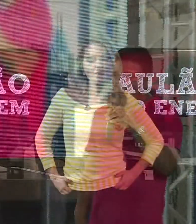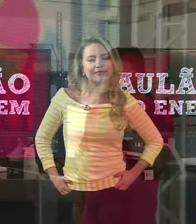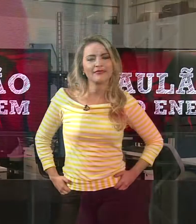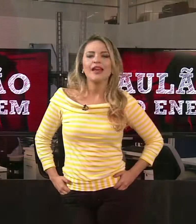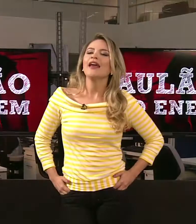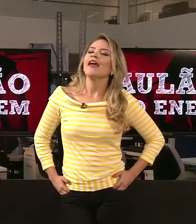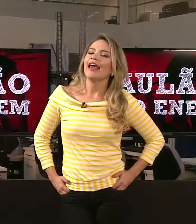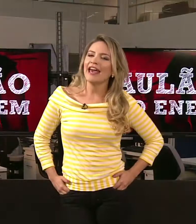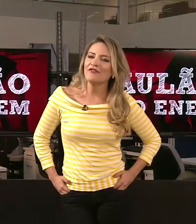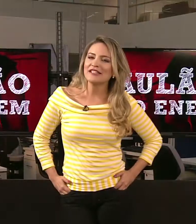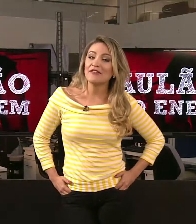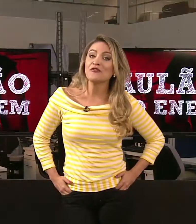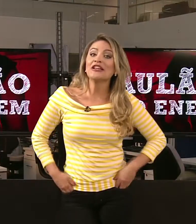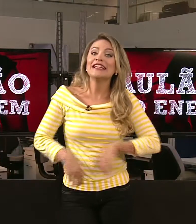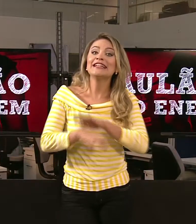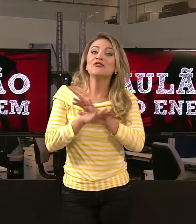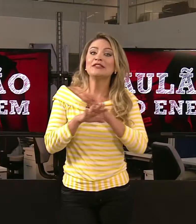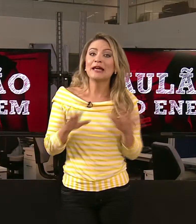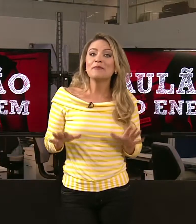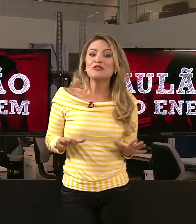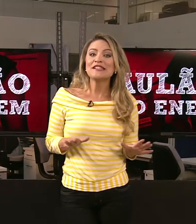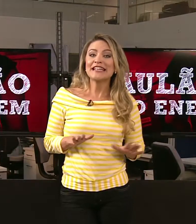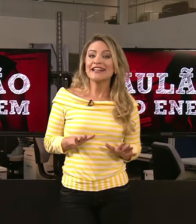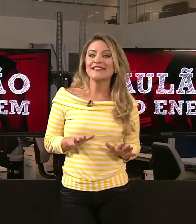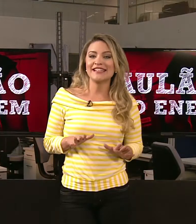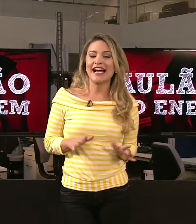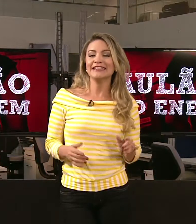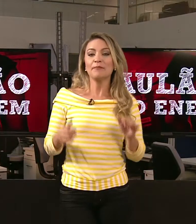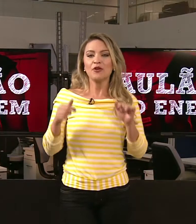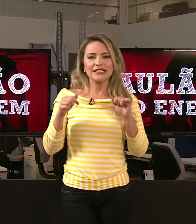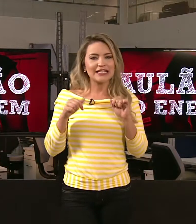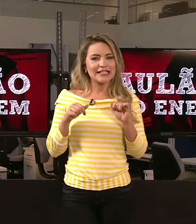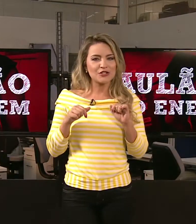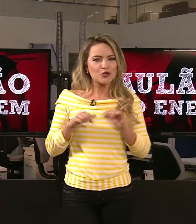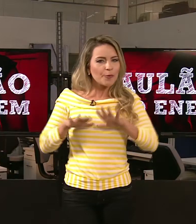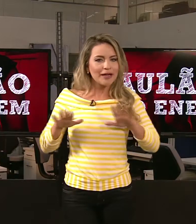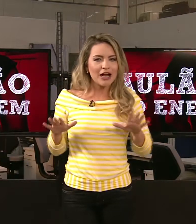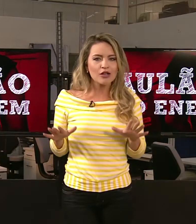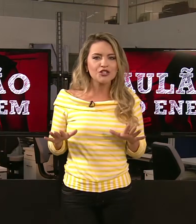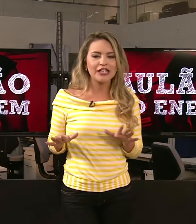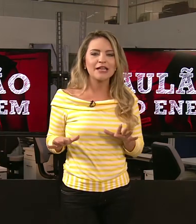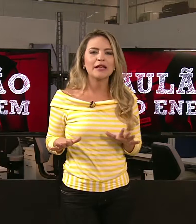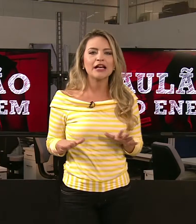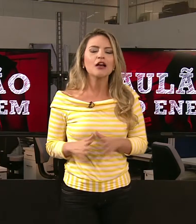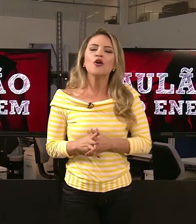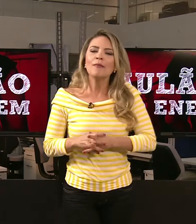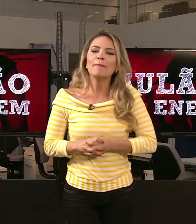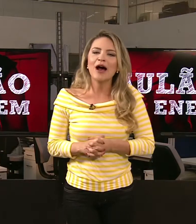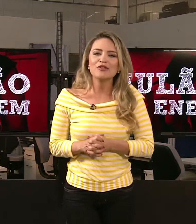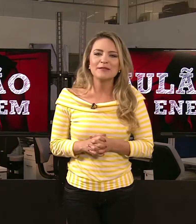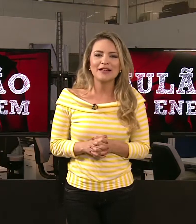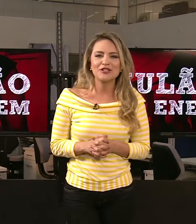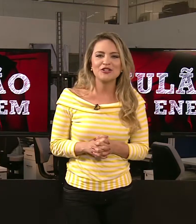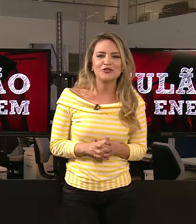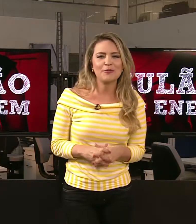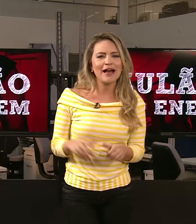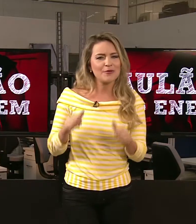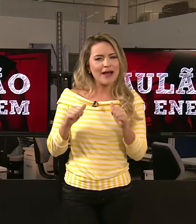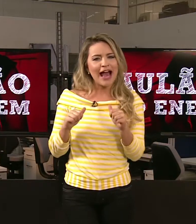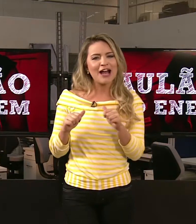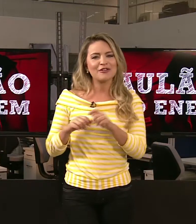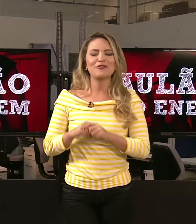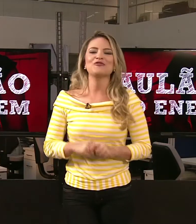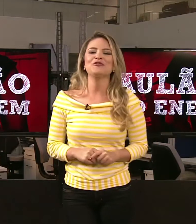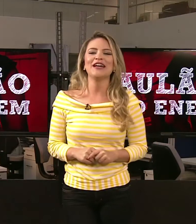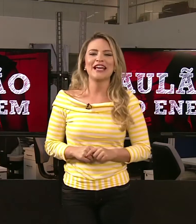hidrogênio. Você viu que nem deu tempo de se cansar. Depois dessa super aula de química, uma pausa para a gente tomar